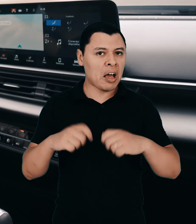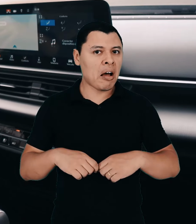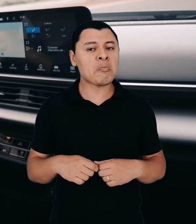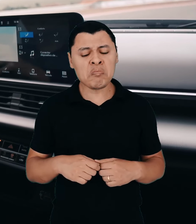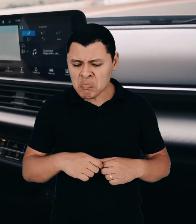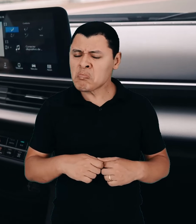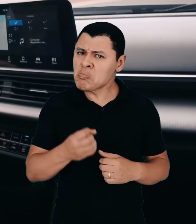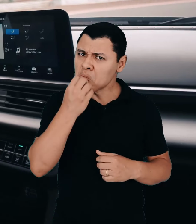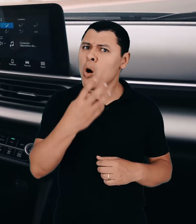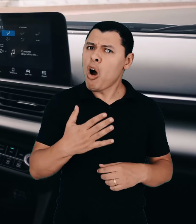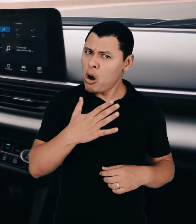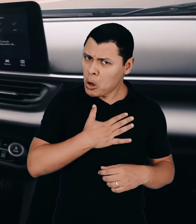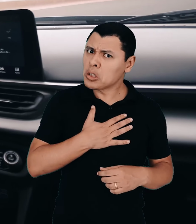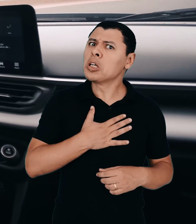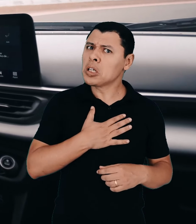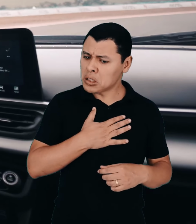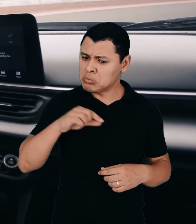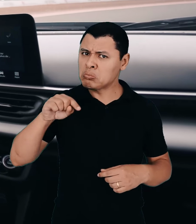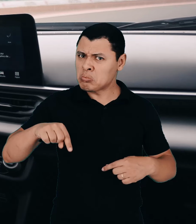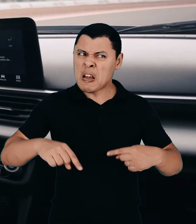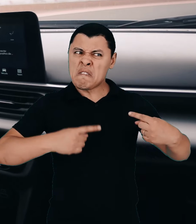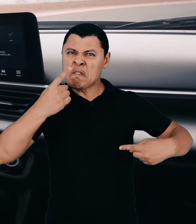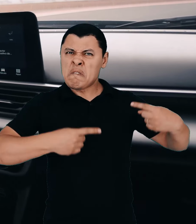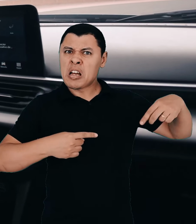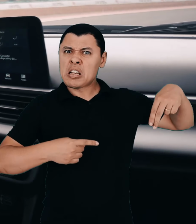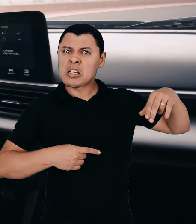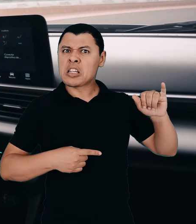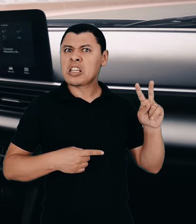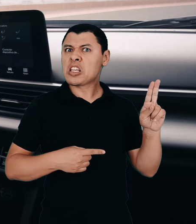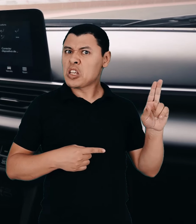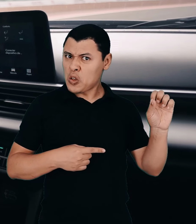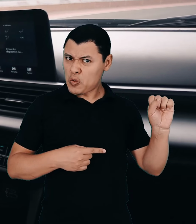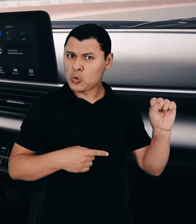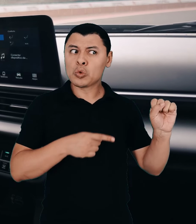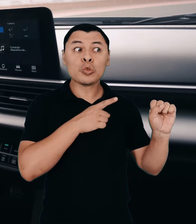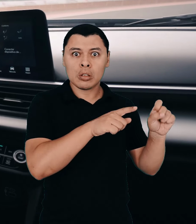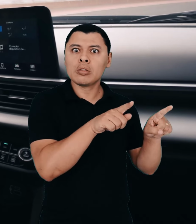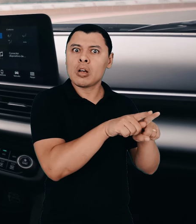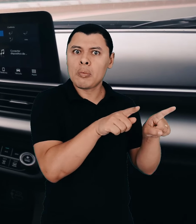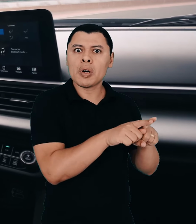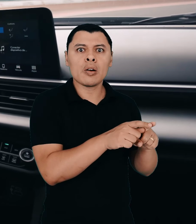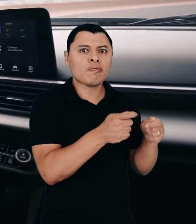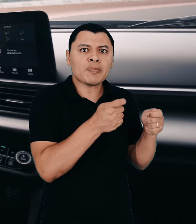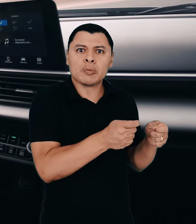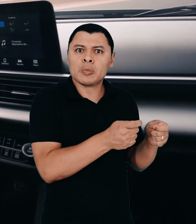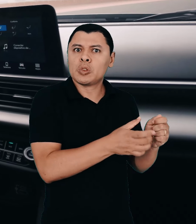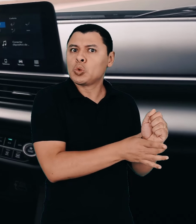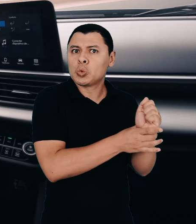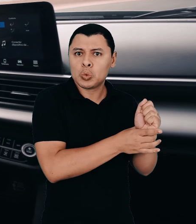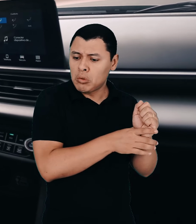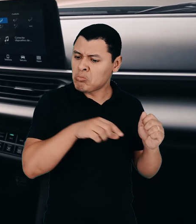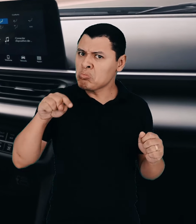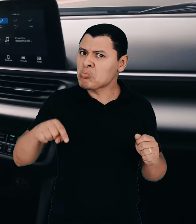Bem legal, gente. Dá uma briga boa aí com o Nivus, que é outro carro bem ajustadinho dinamicamente.